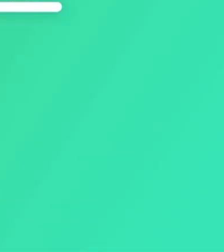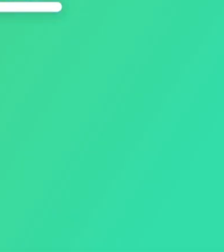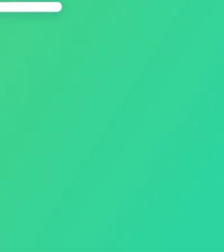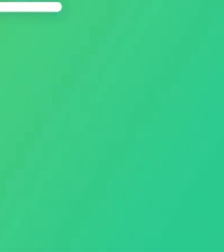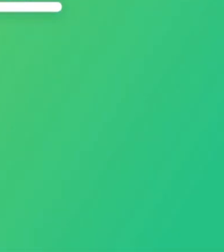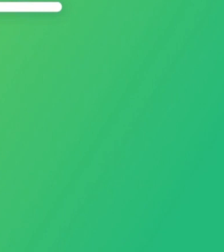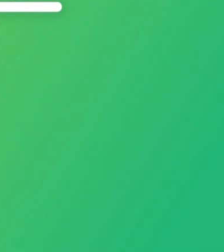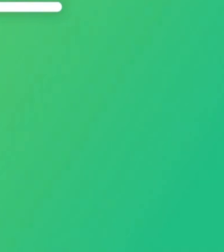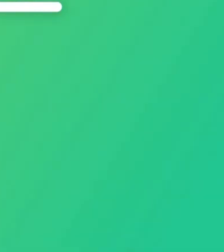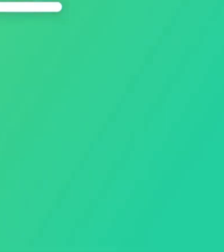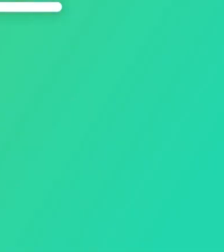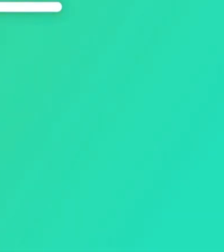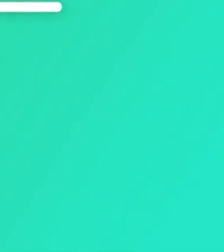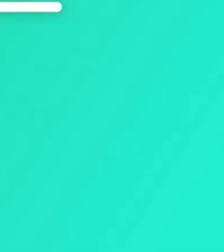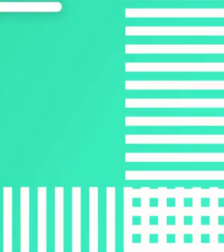Música